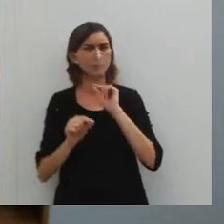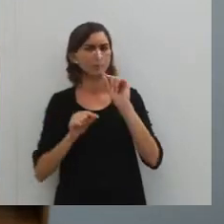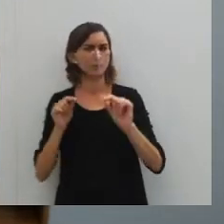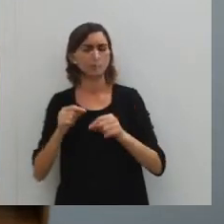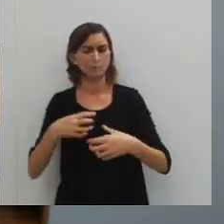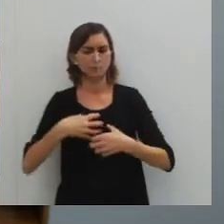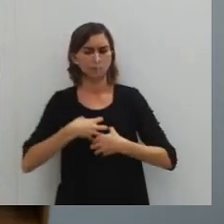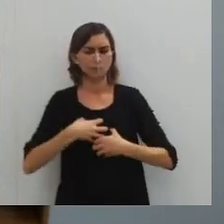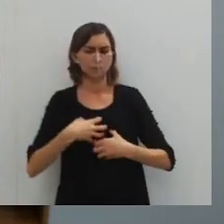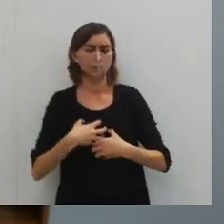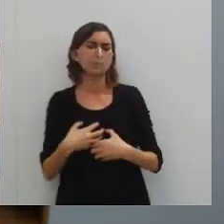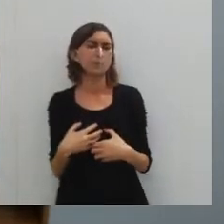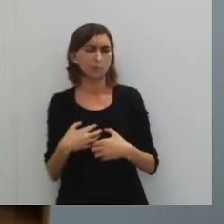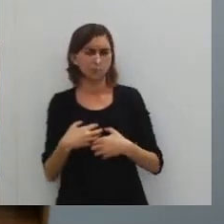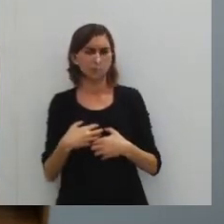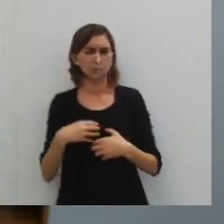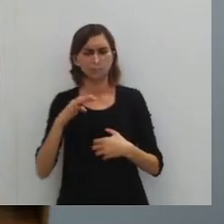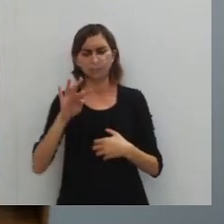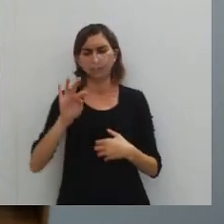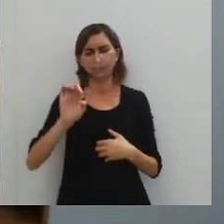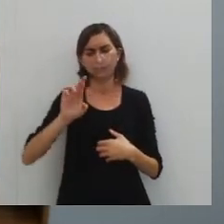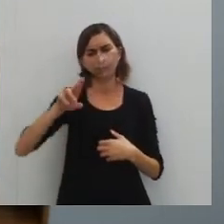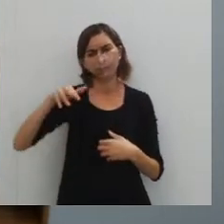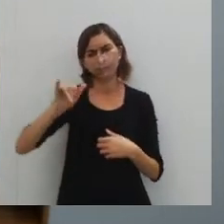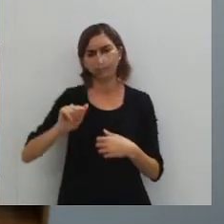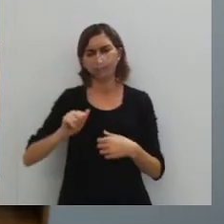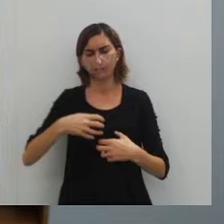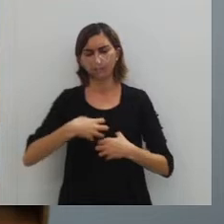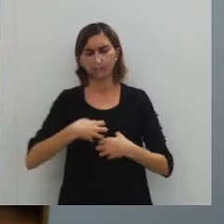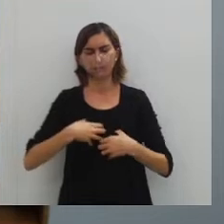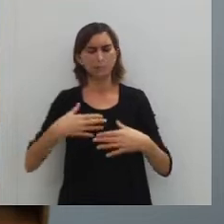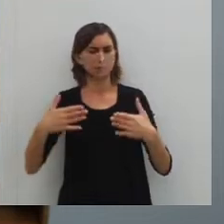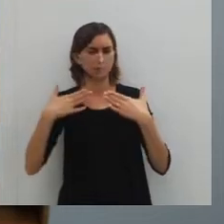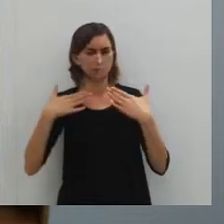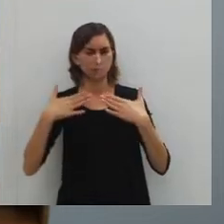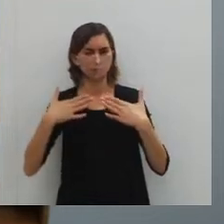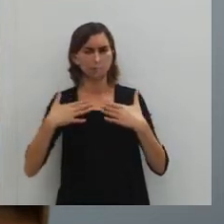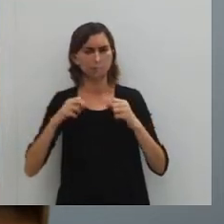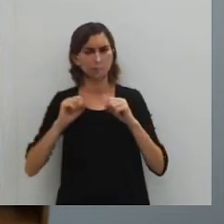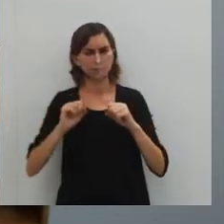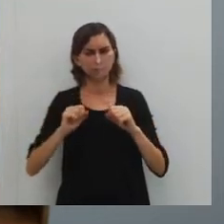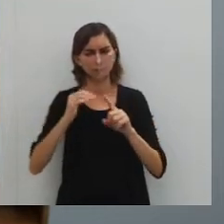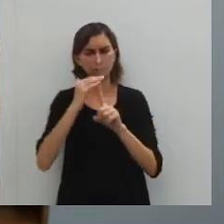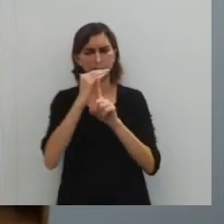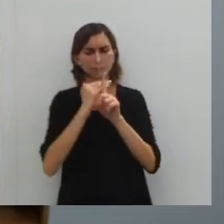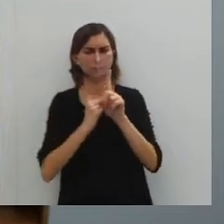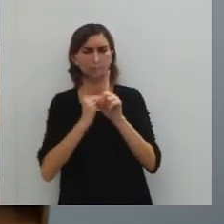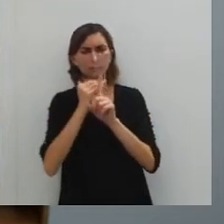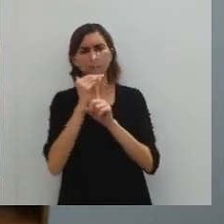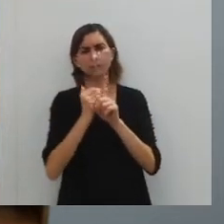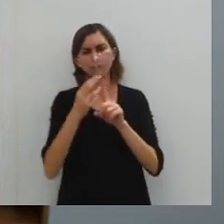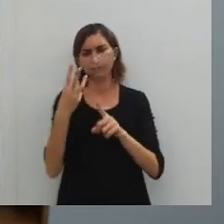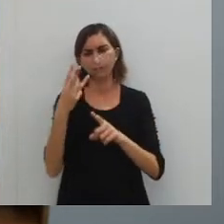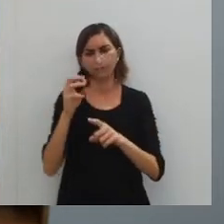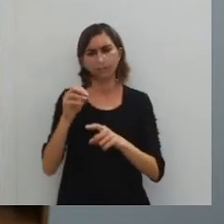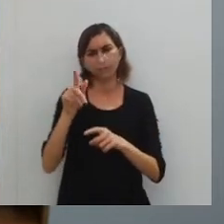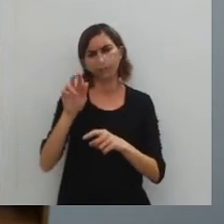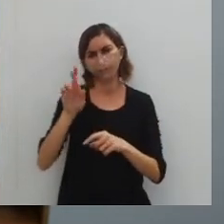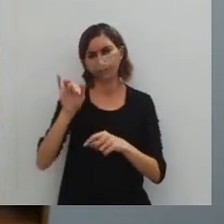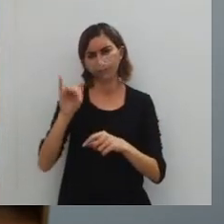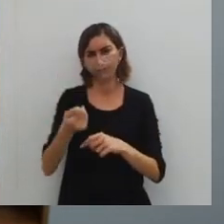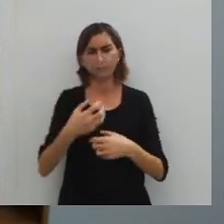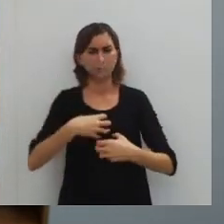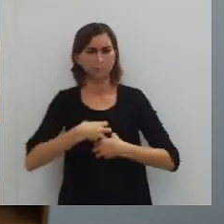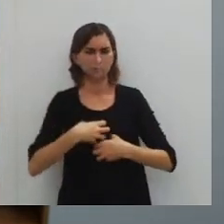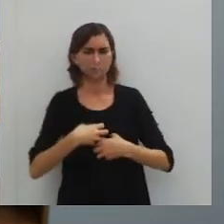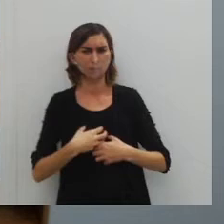essa sensação térmica? É o calor que eu sinto. Pode estar na temperatura batendo 30 graus, mas eu estou